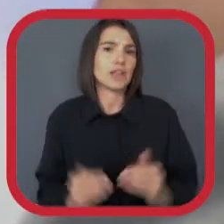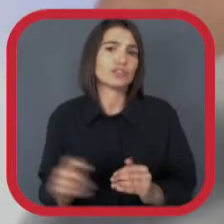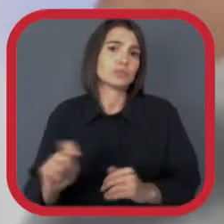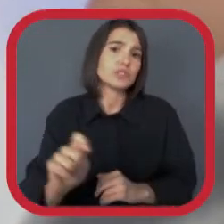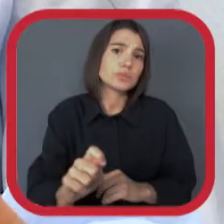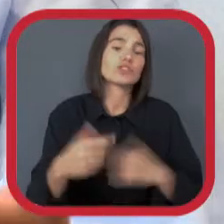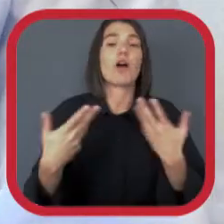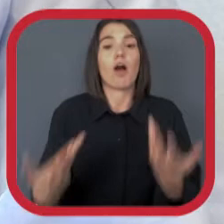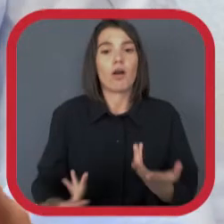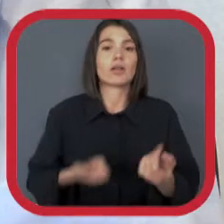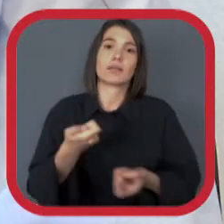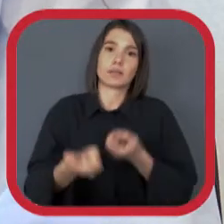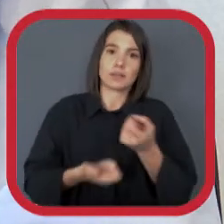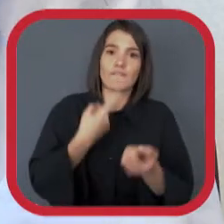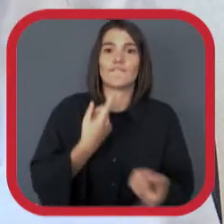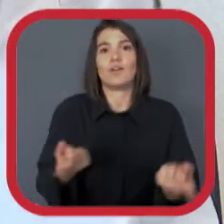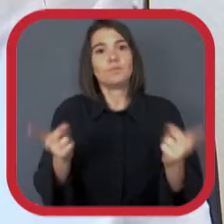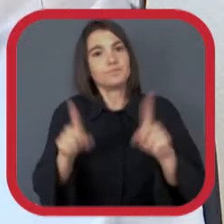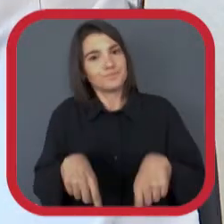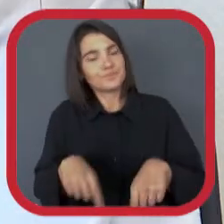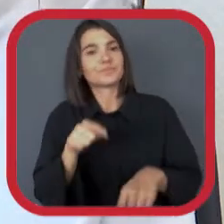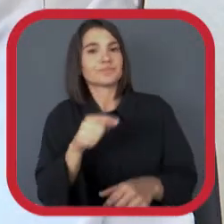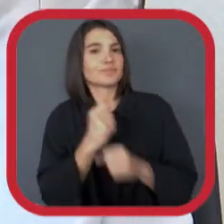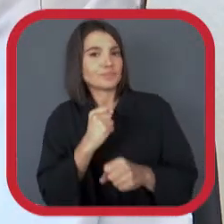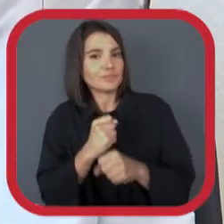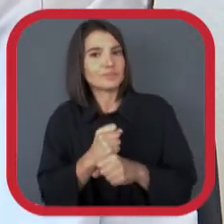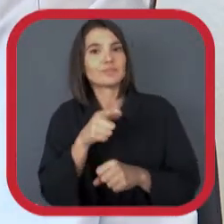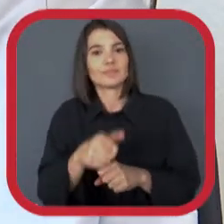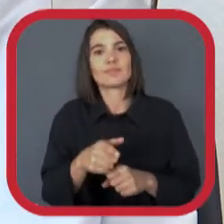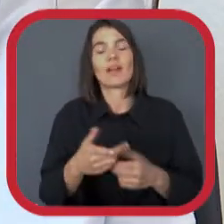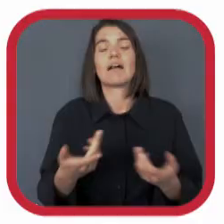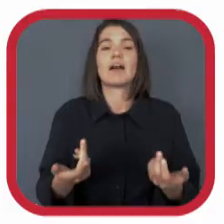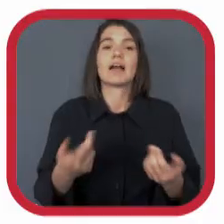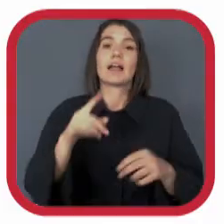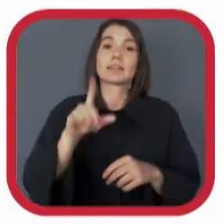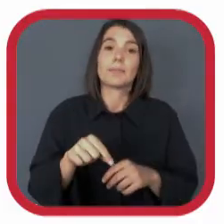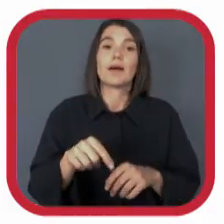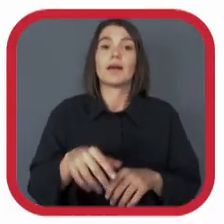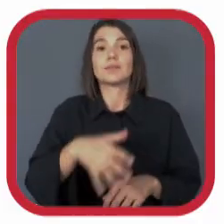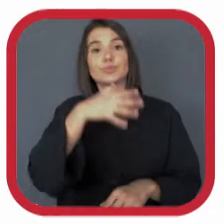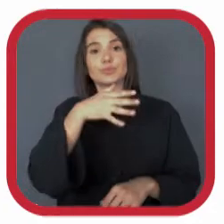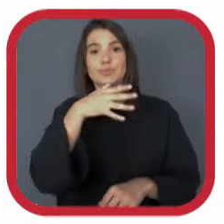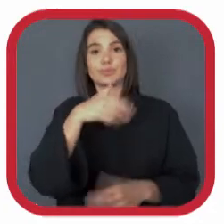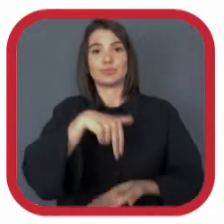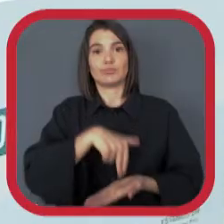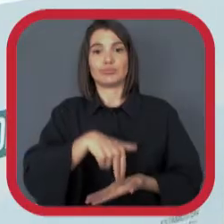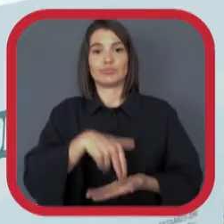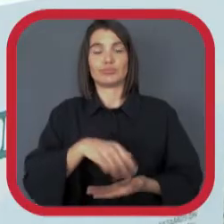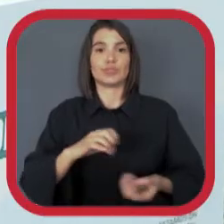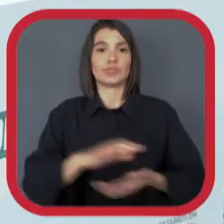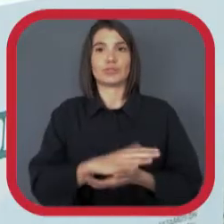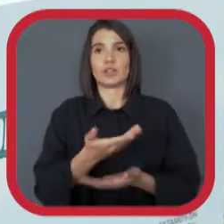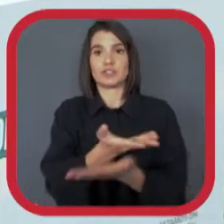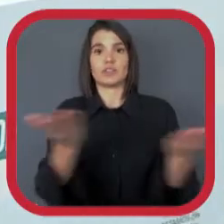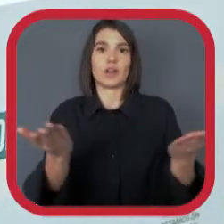últimos meses, agora é que também paulatinamente recuperamos esse trabalho de campo. Temos também as conferências de imprensa que chegaram a